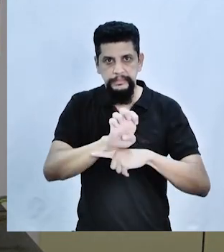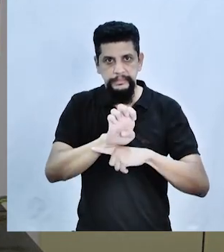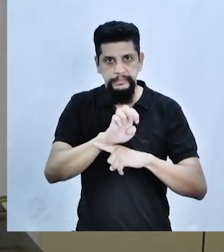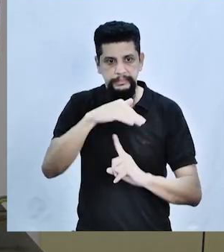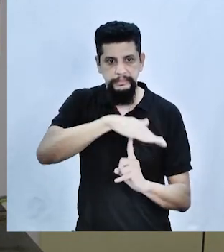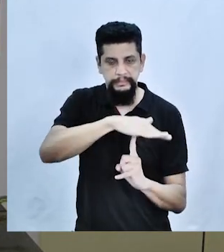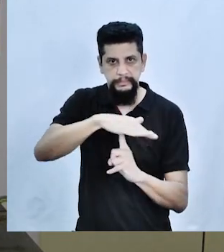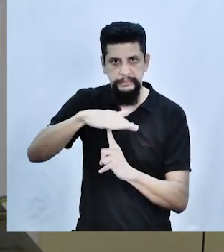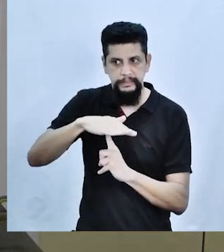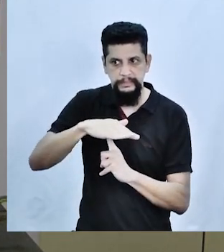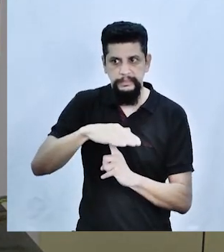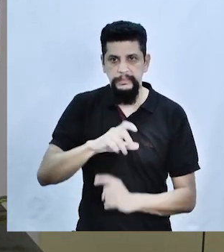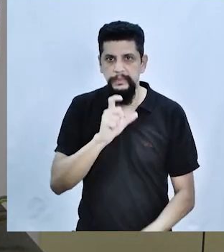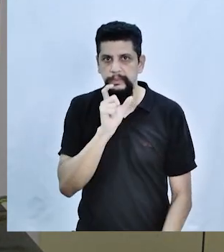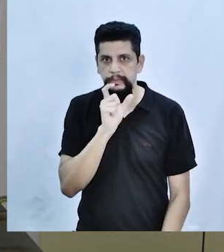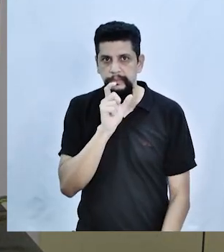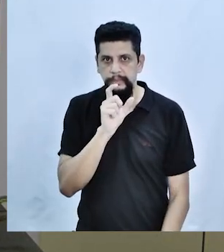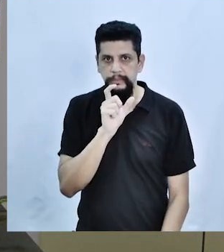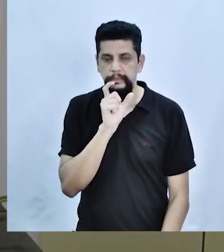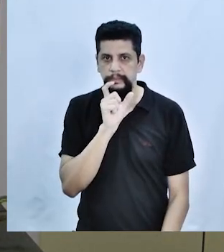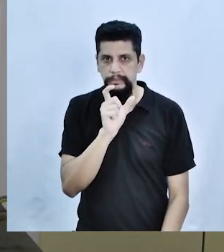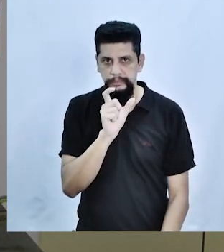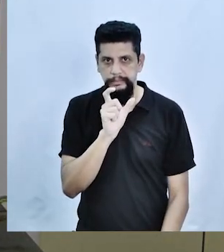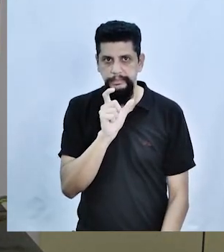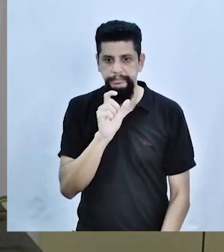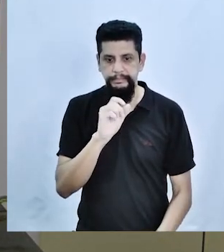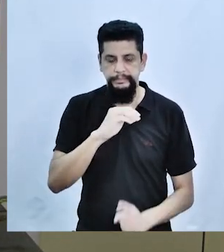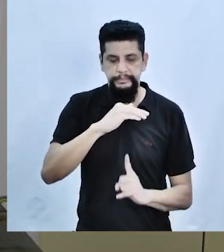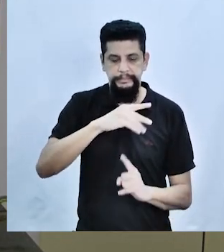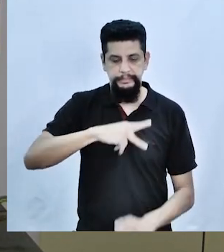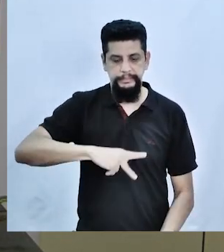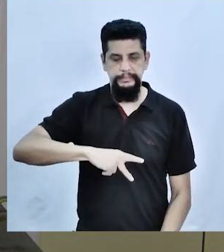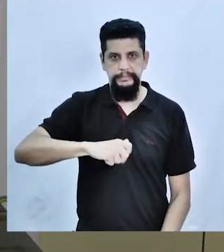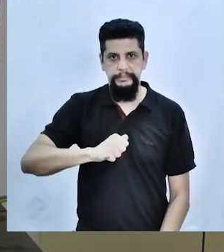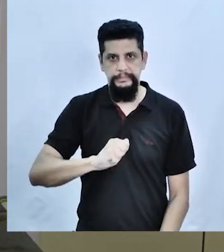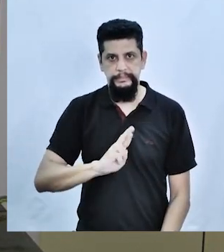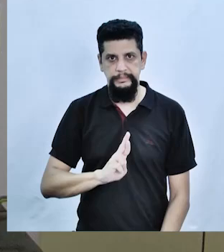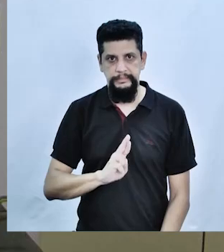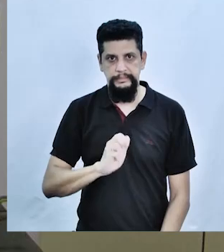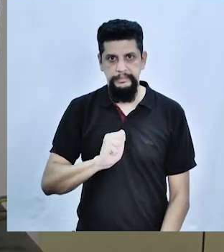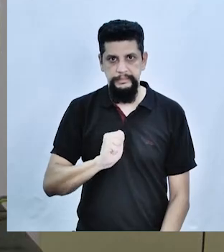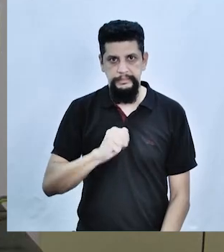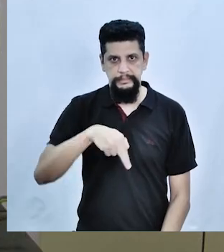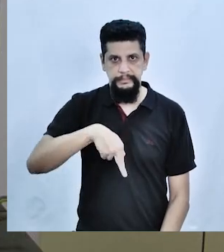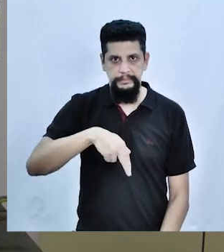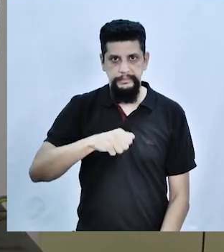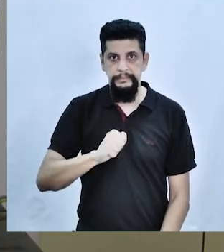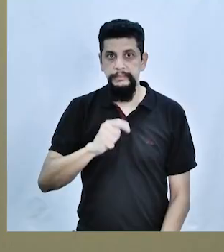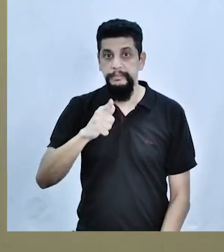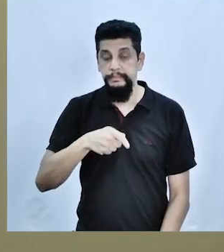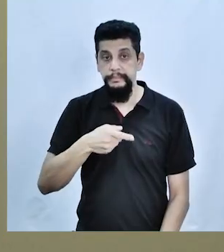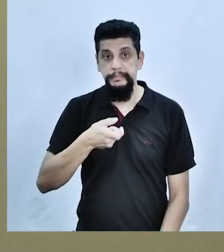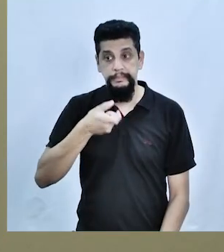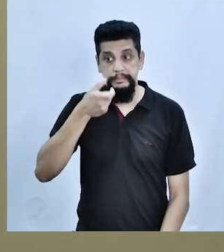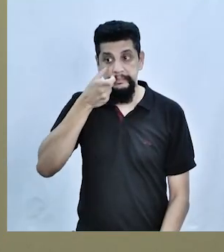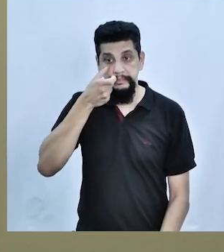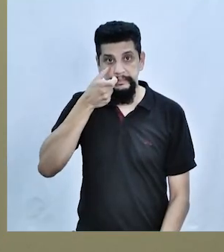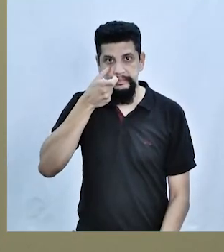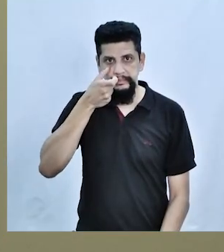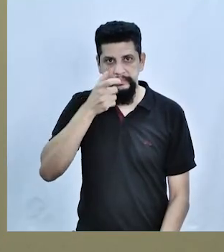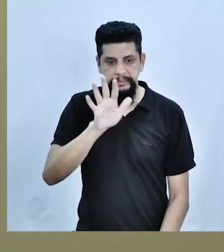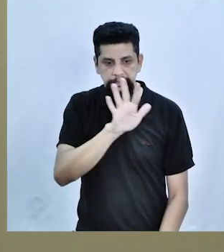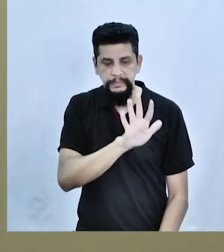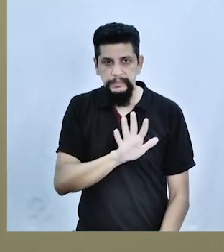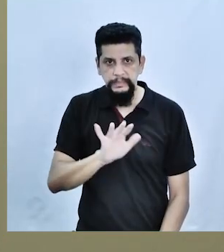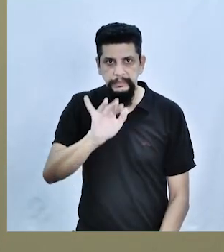estado. Isso, e lá no meio tá essa palavra ali, Paraná. Olha que legal, conseguiram ver aí? Que tal a gente ver